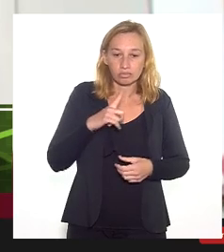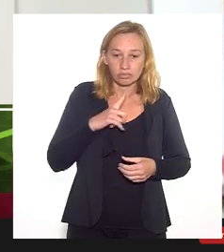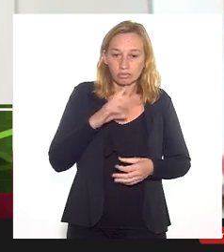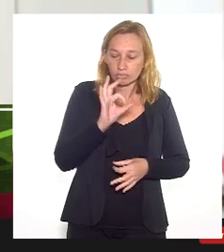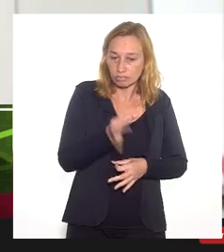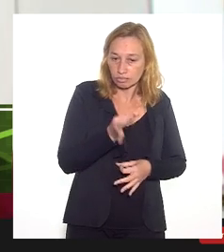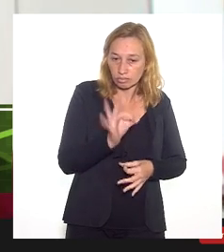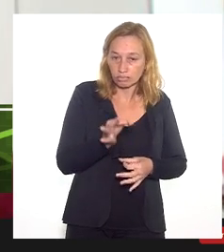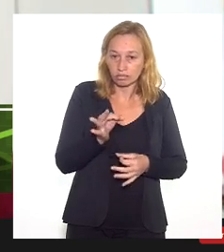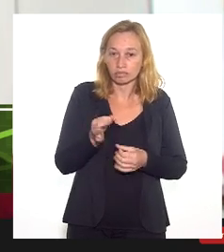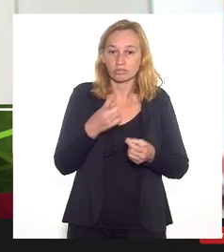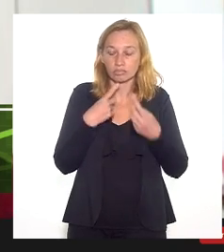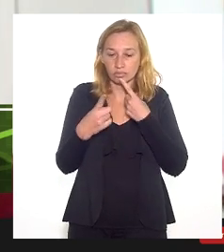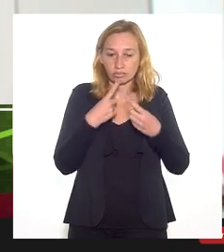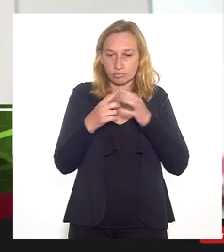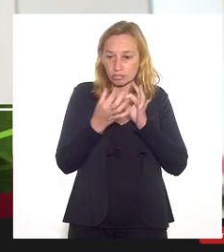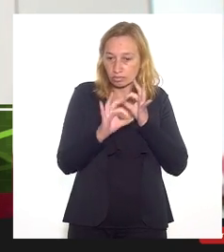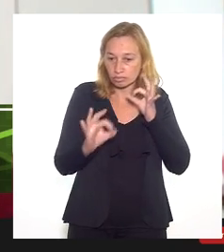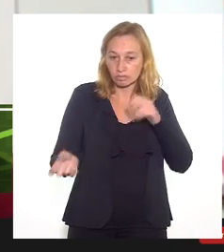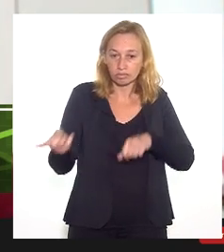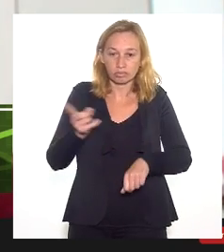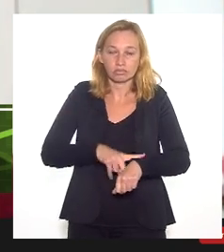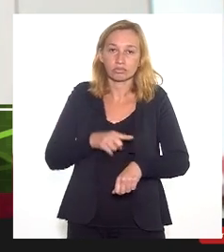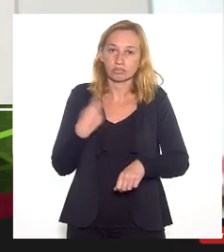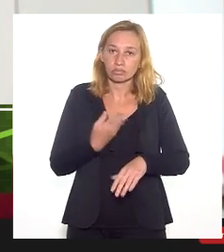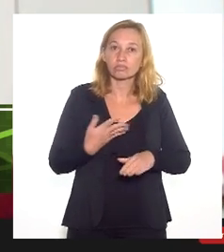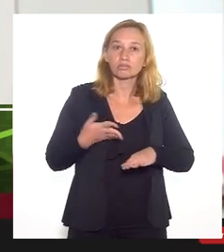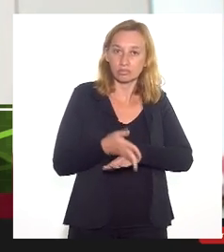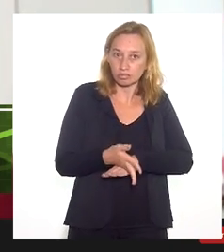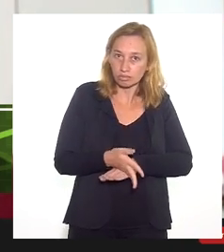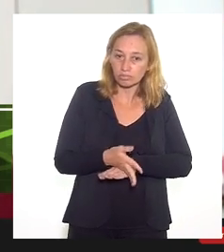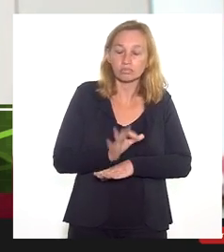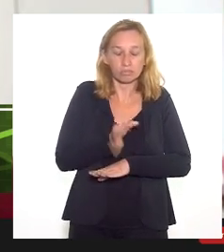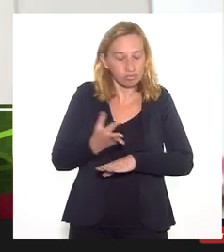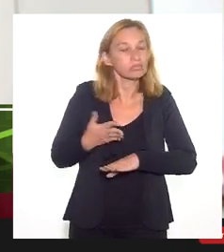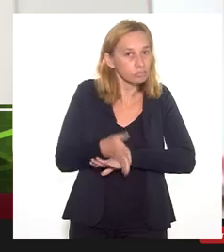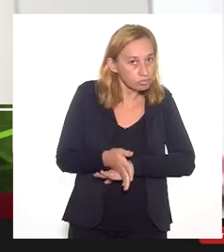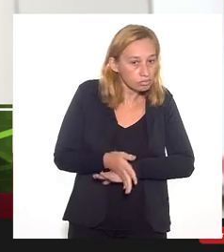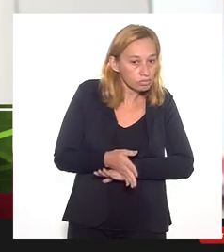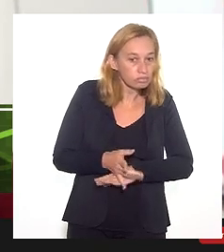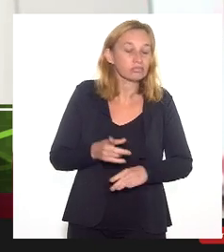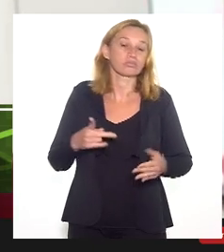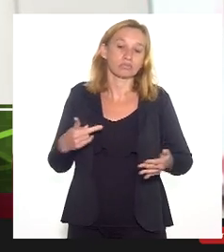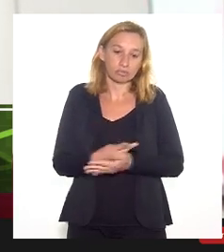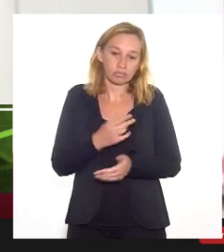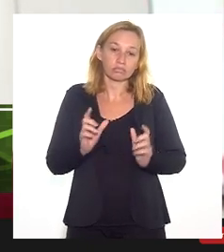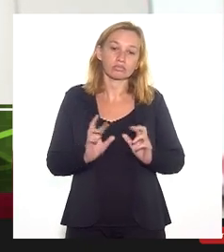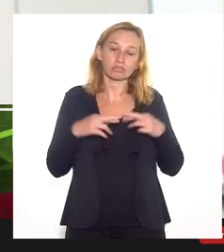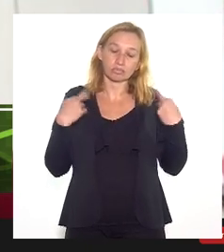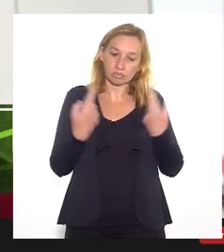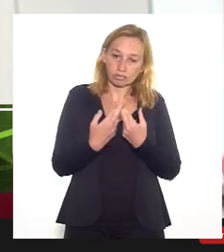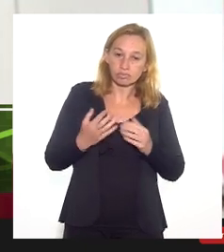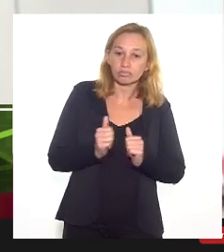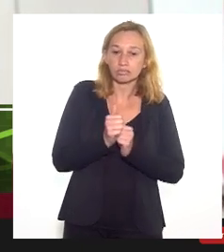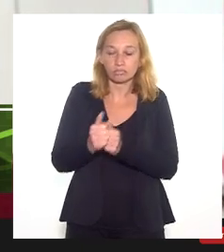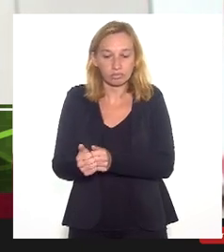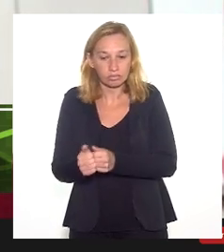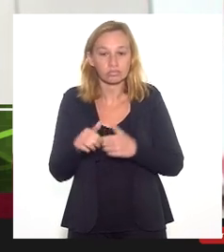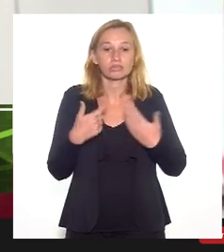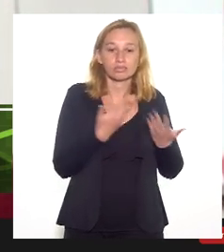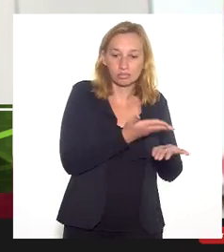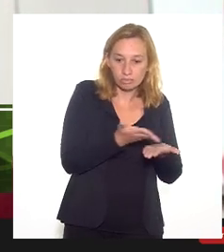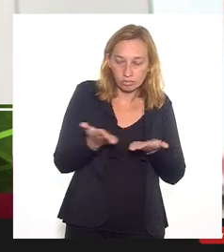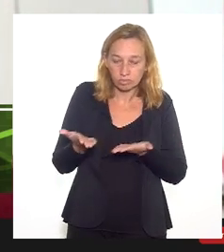dessa discussão ao longo desse momento que a gente já está entrando a gente já entrou as reuniões estão acontecendo as do ERG têm acompanhado as Sintoperge têm